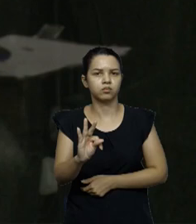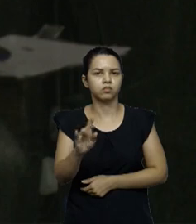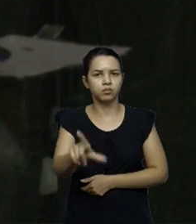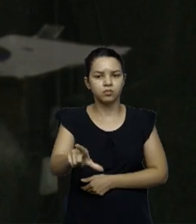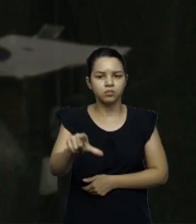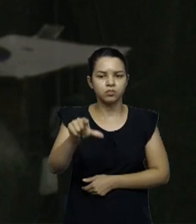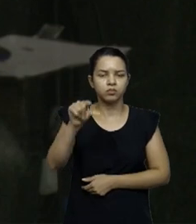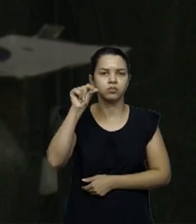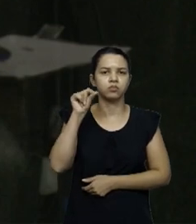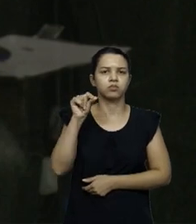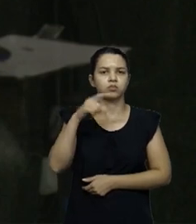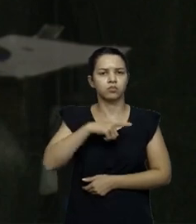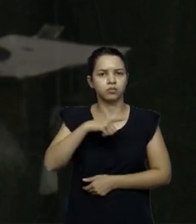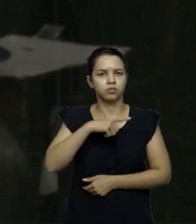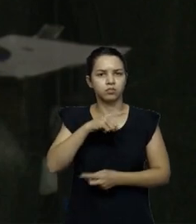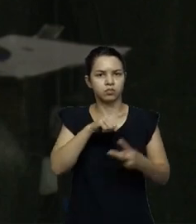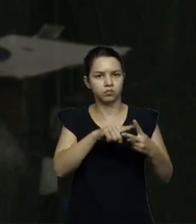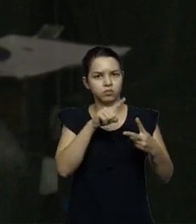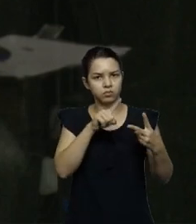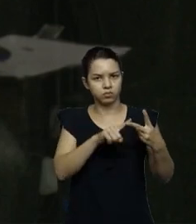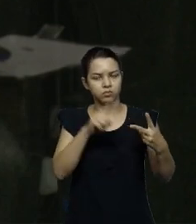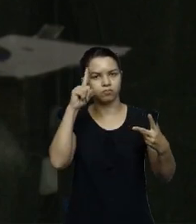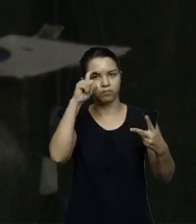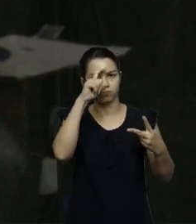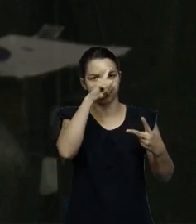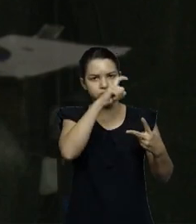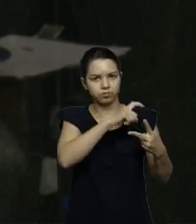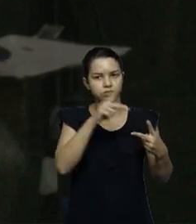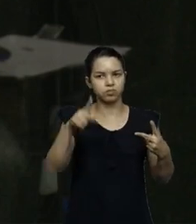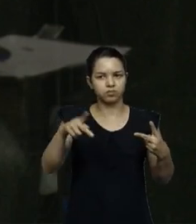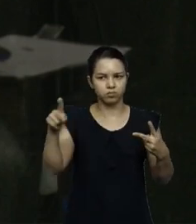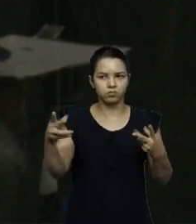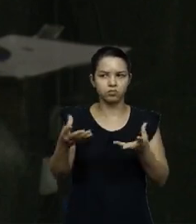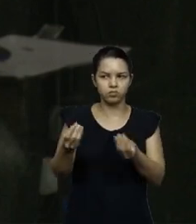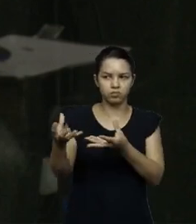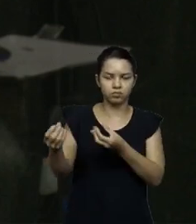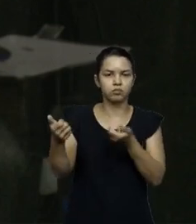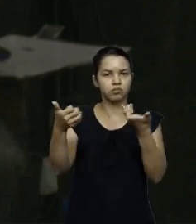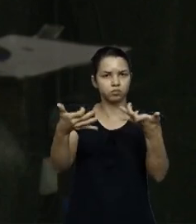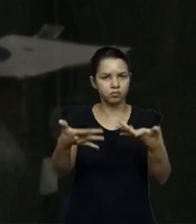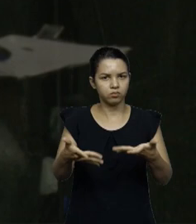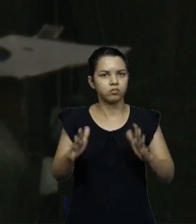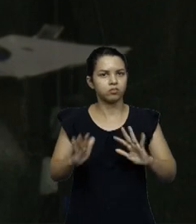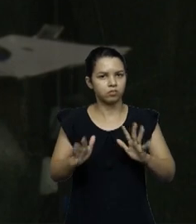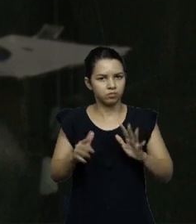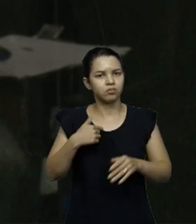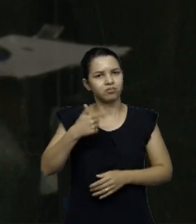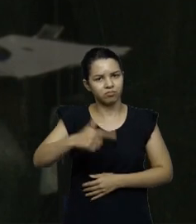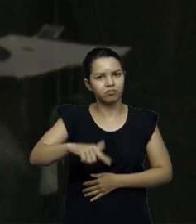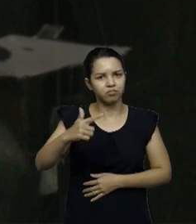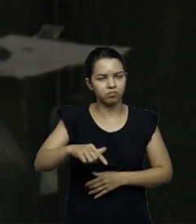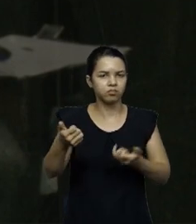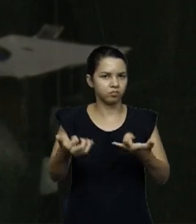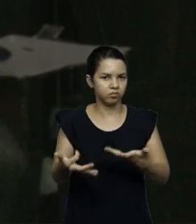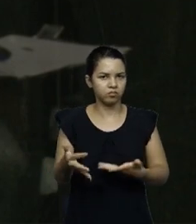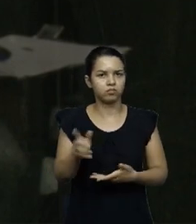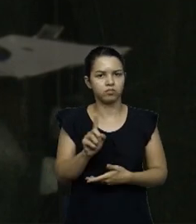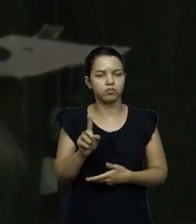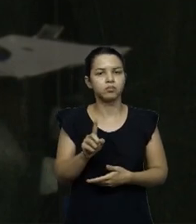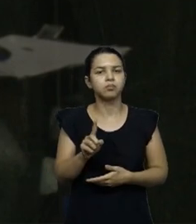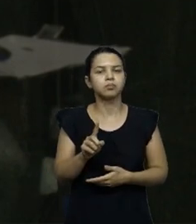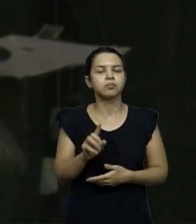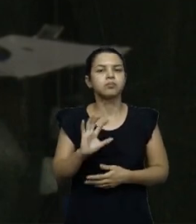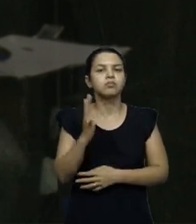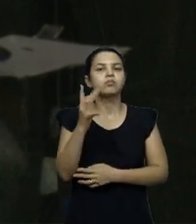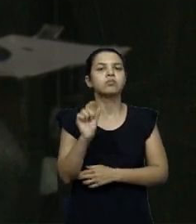ideia existe duas questões bastante complicadas que os os professores aqui muito Já colocaram até para não ser tão redundante mas a situação de